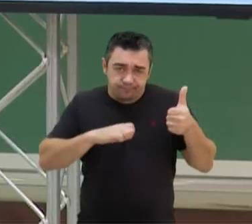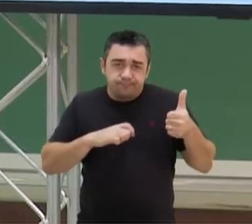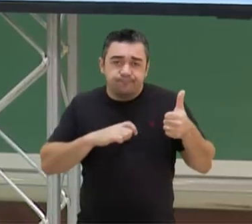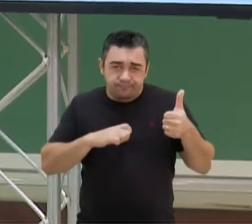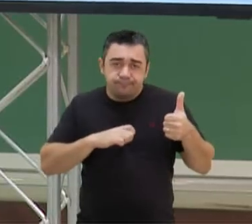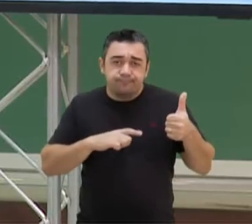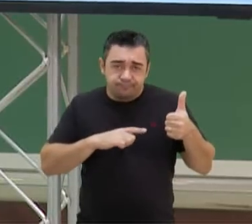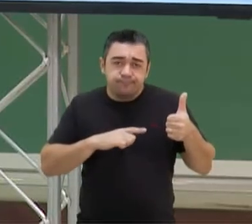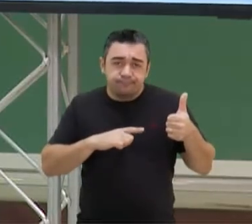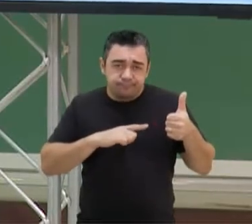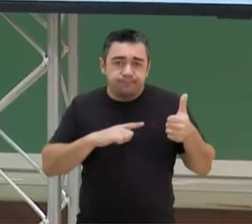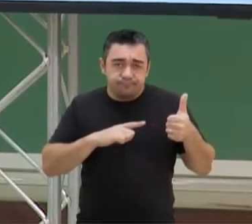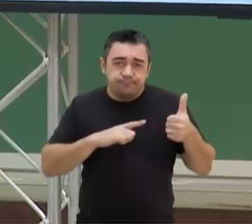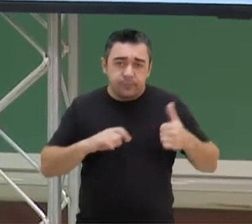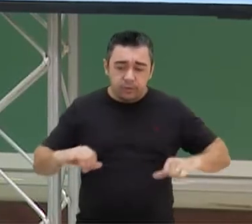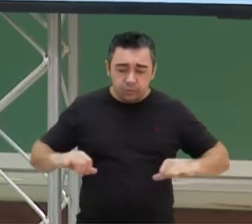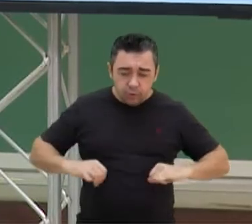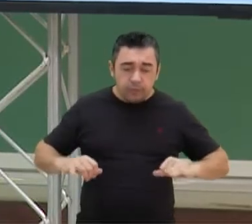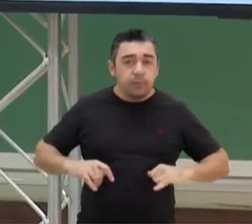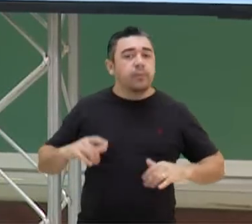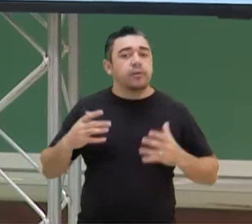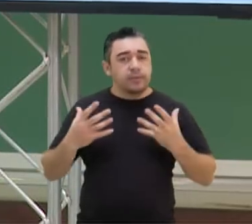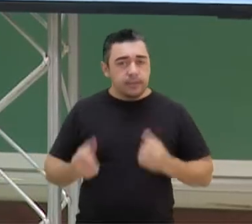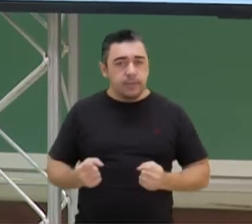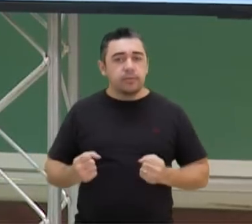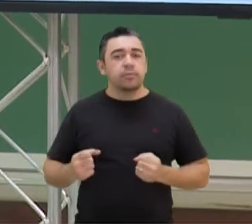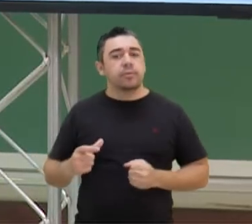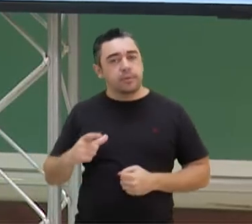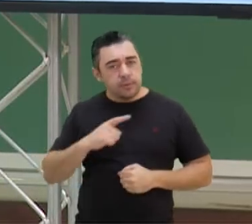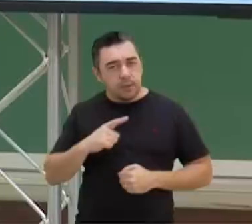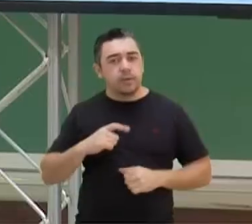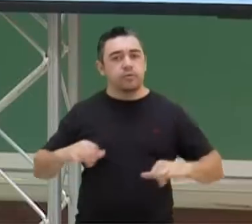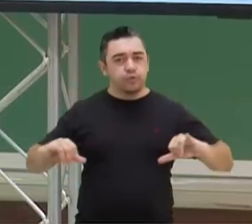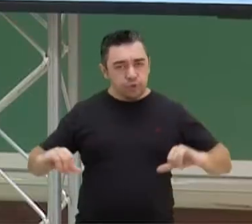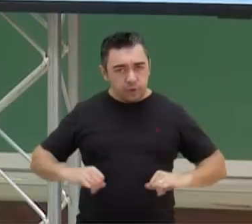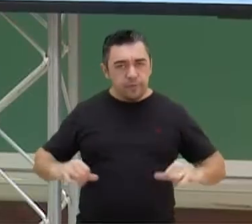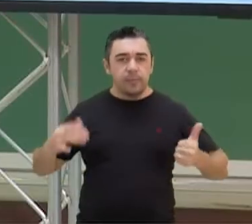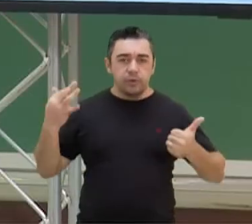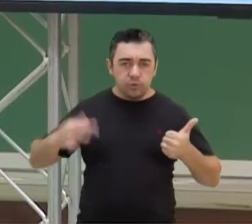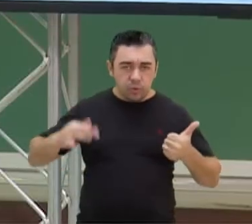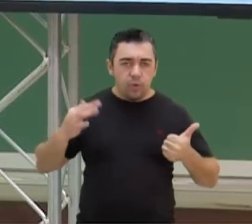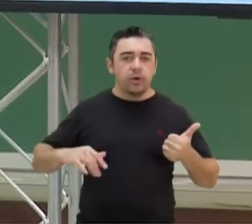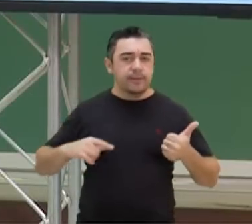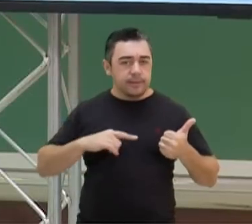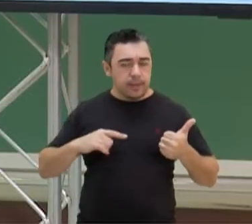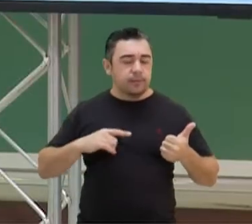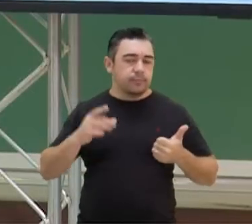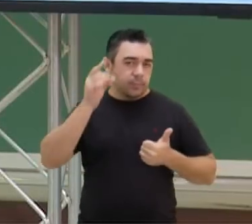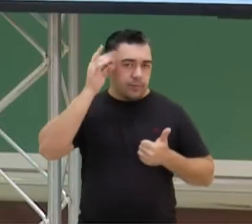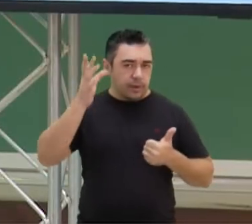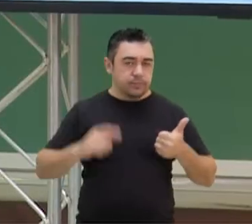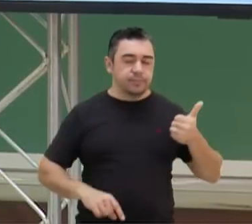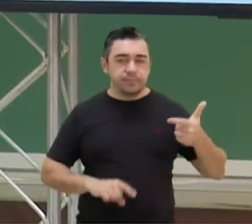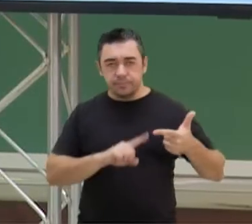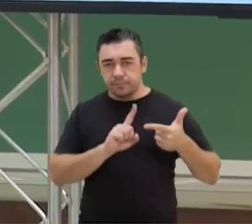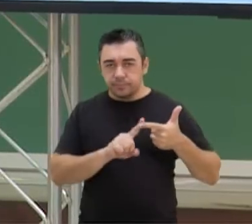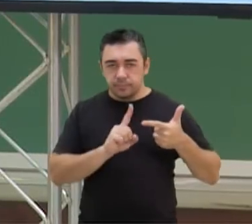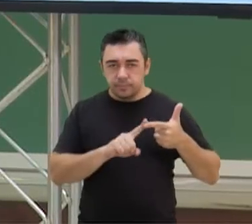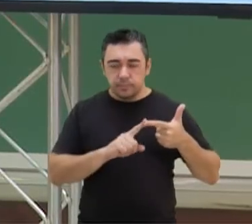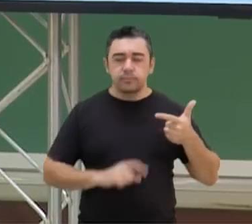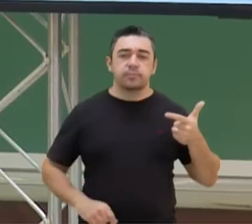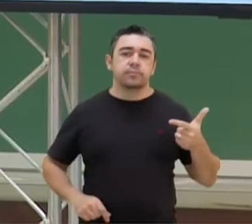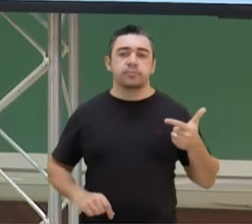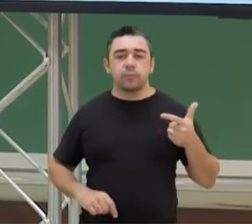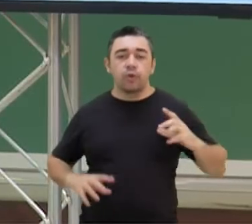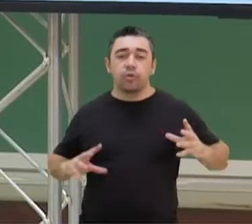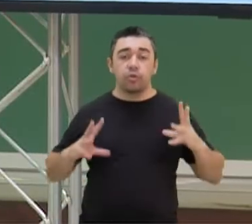o sofrimento existe. Se você aceitar isso, aceitar que existe a dor e o sofrimento, já fica mais fácil. 2,